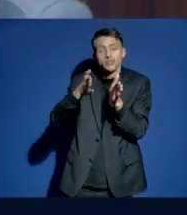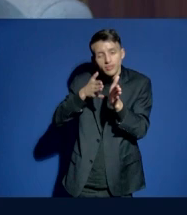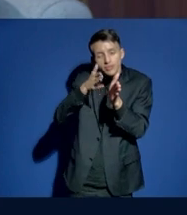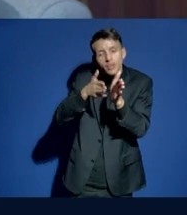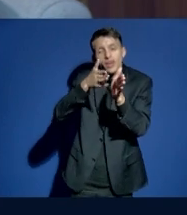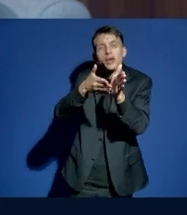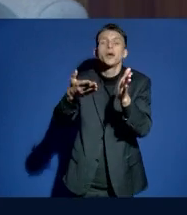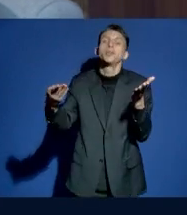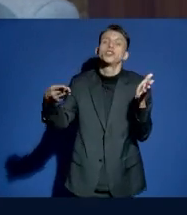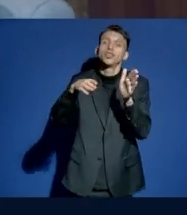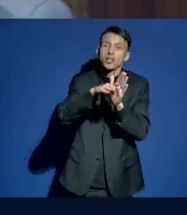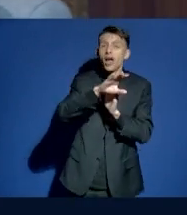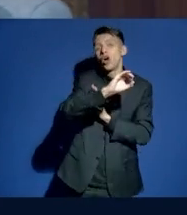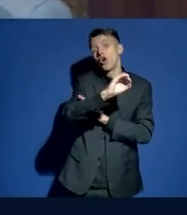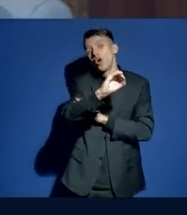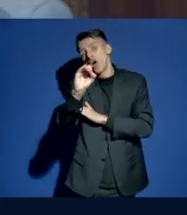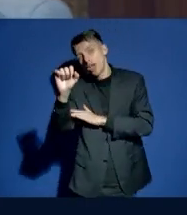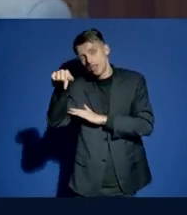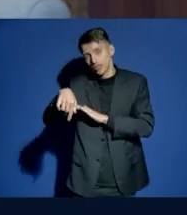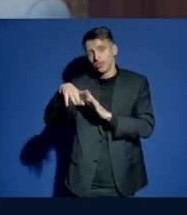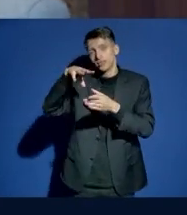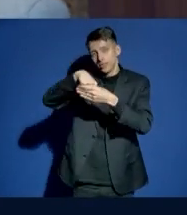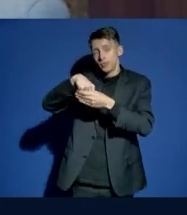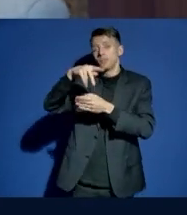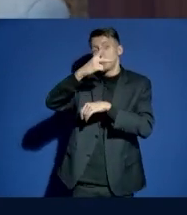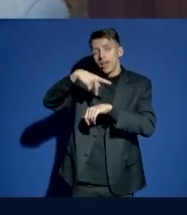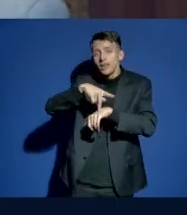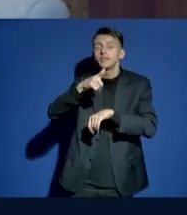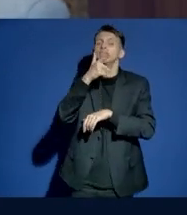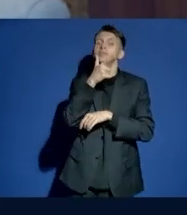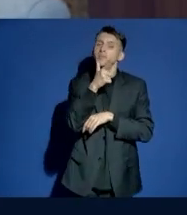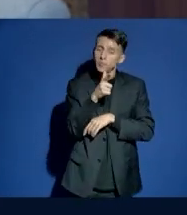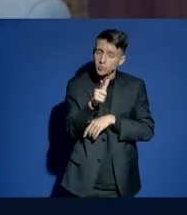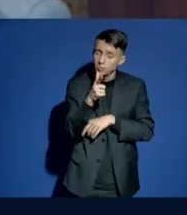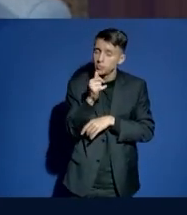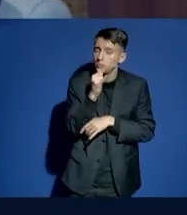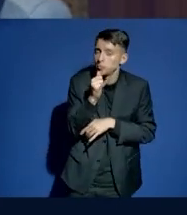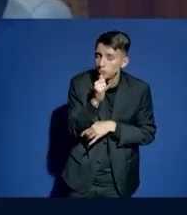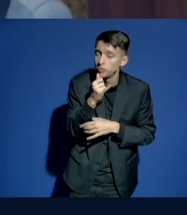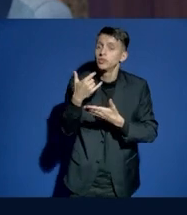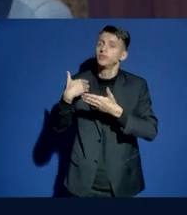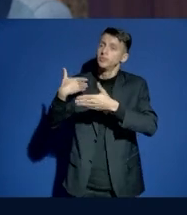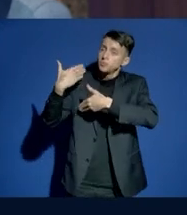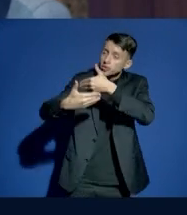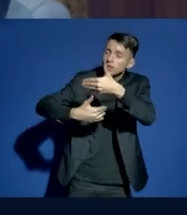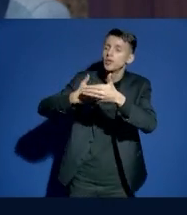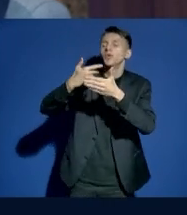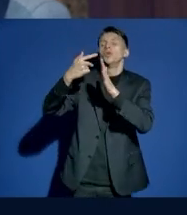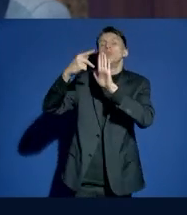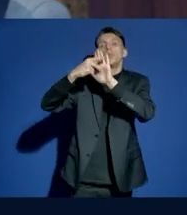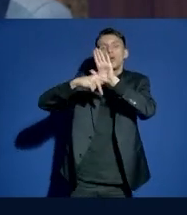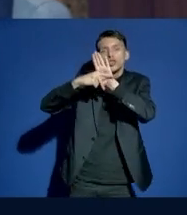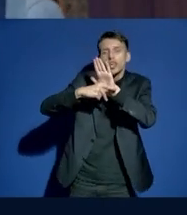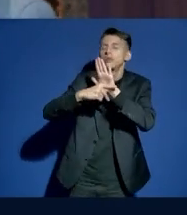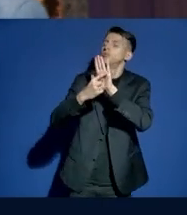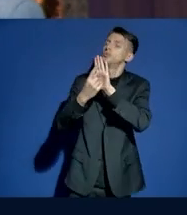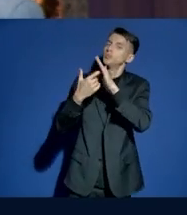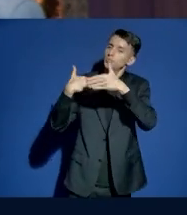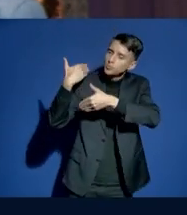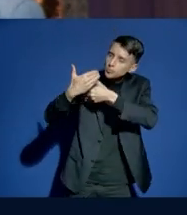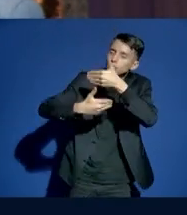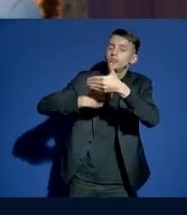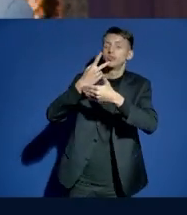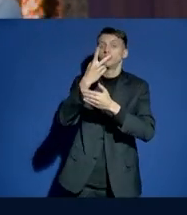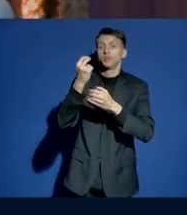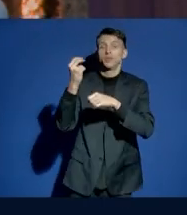até Oeste daquele país levando a infraestrutura na frente para o progresso vindo sendo construído atrás mais de